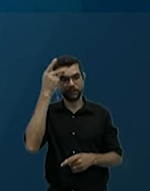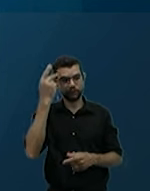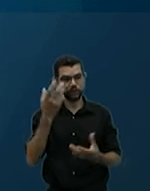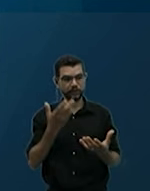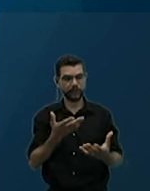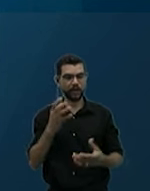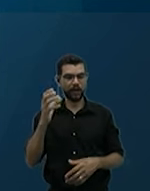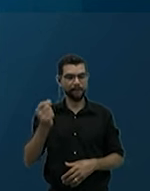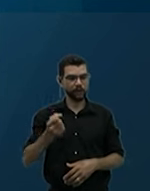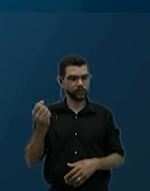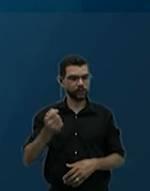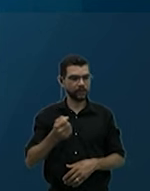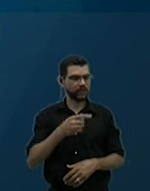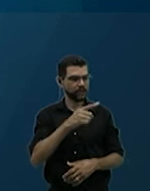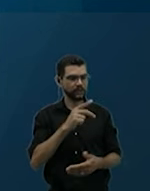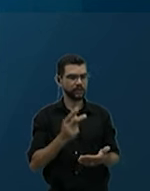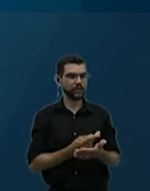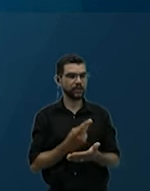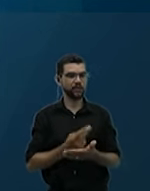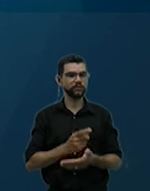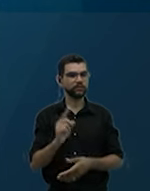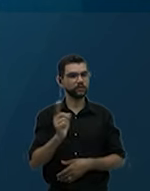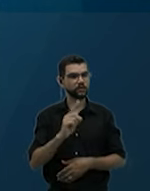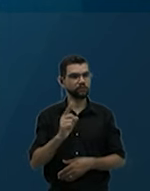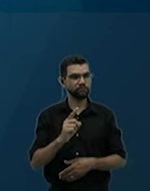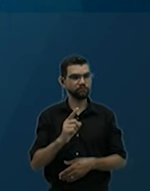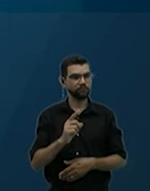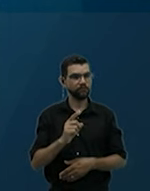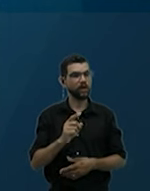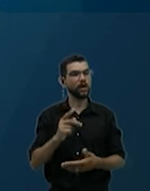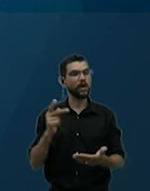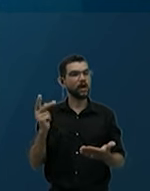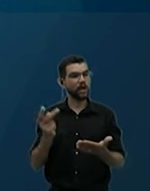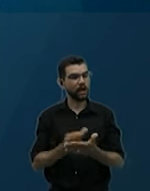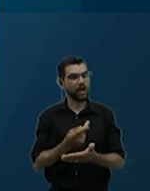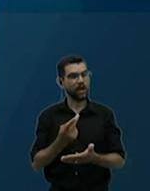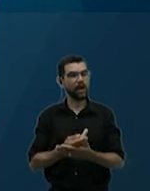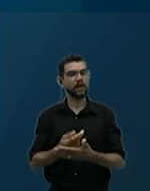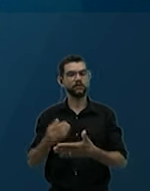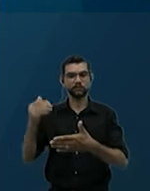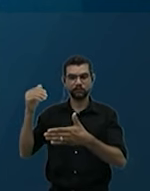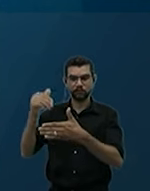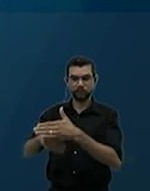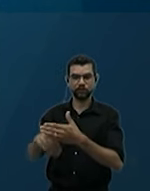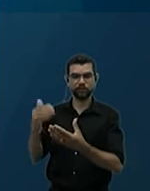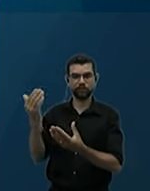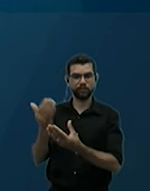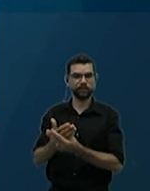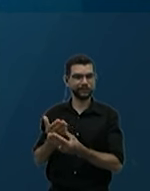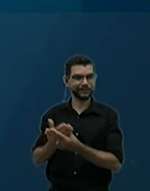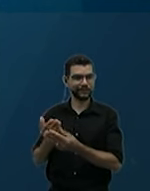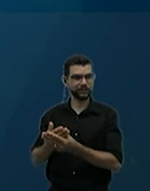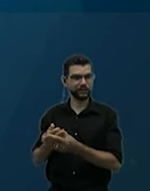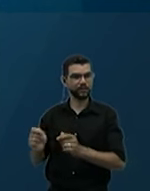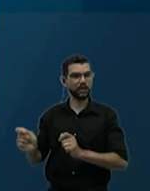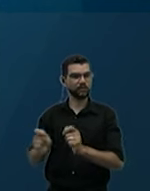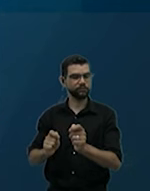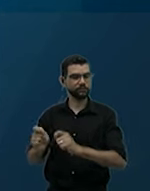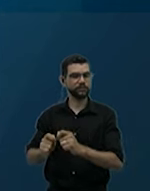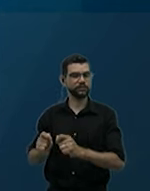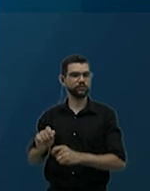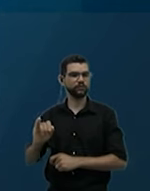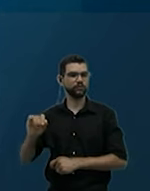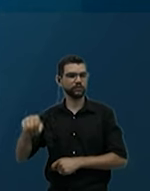da instrução do processo administrativo no âmbito do INSS, por falta de